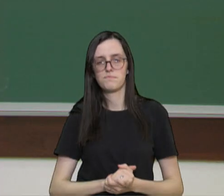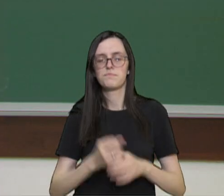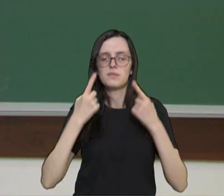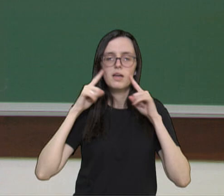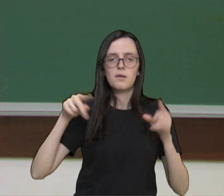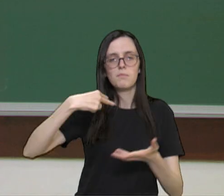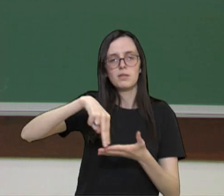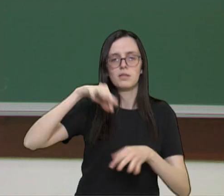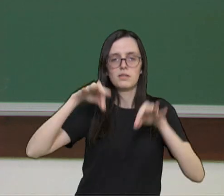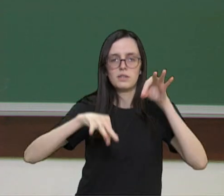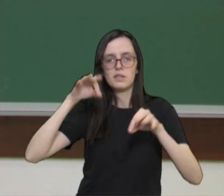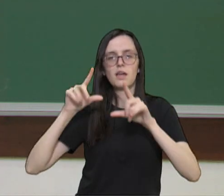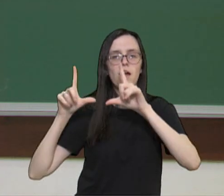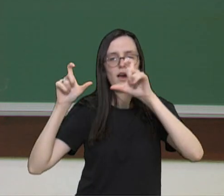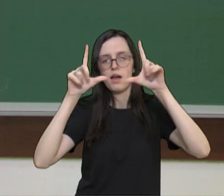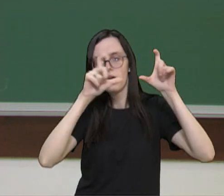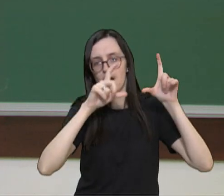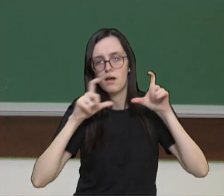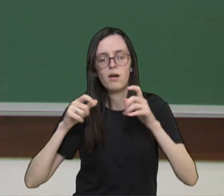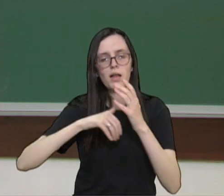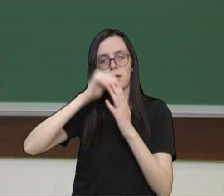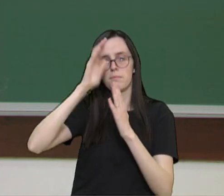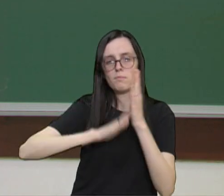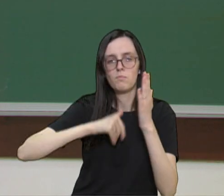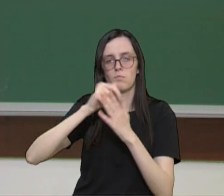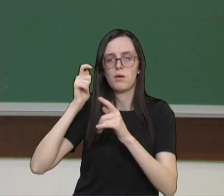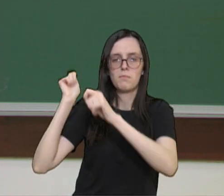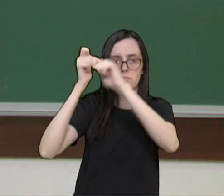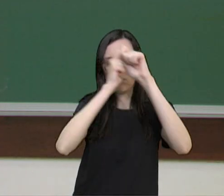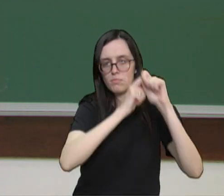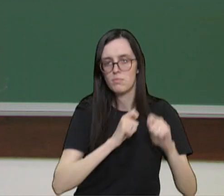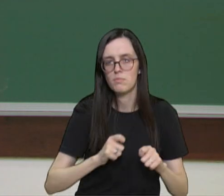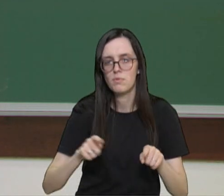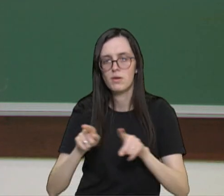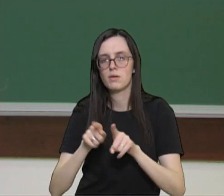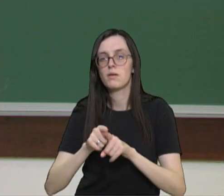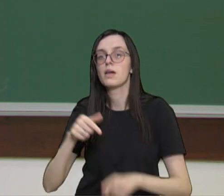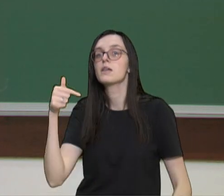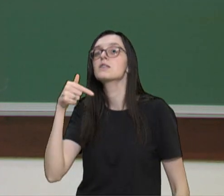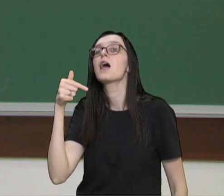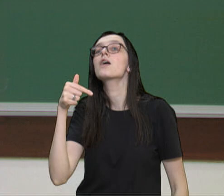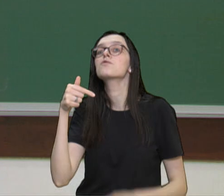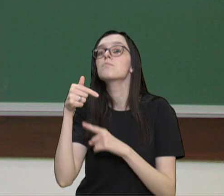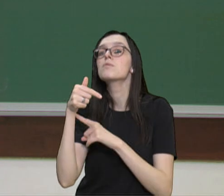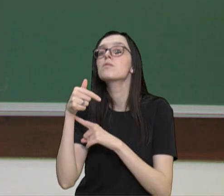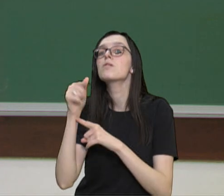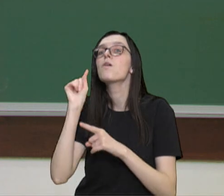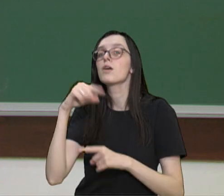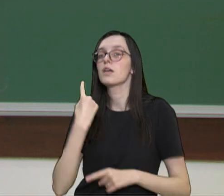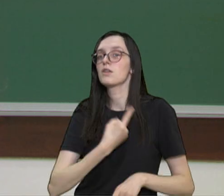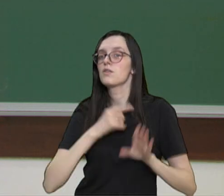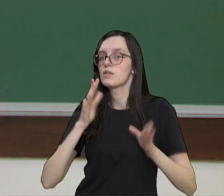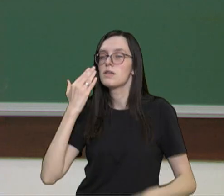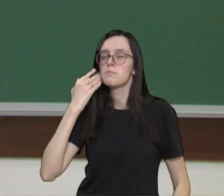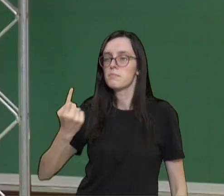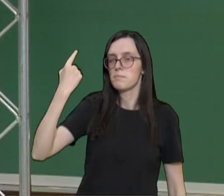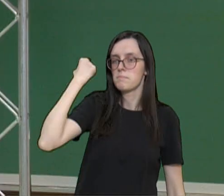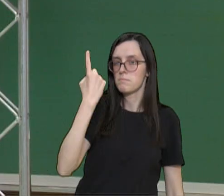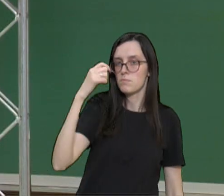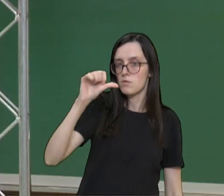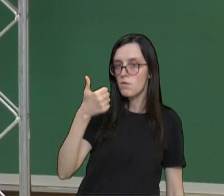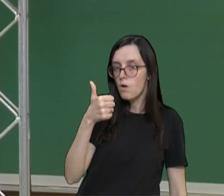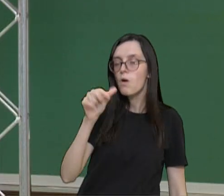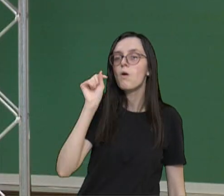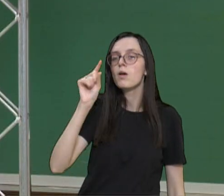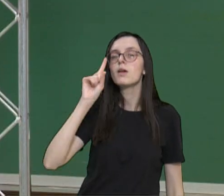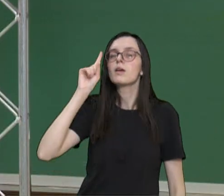música, a dança, o teatro, a fotografia, a pintura, a escultura e a 7ª arte, a gente está falando lá em 1911, que depois